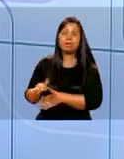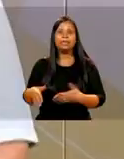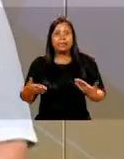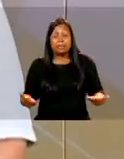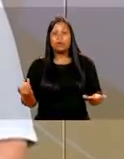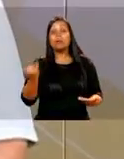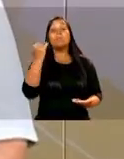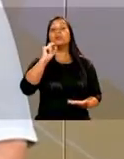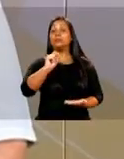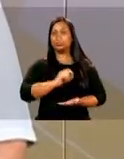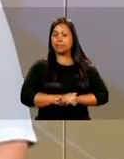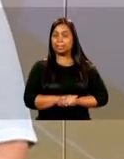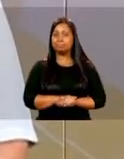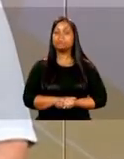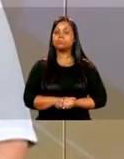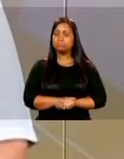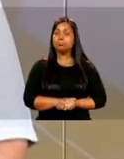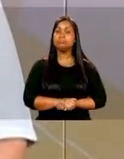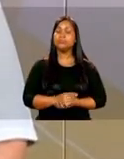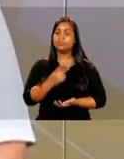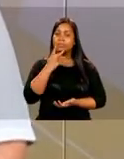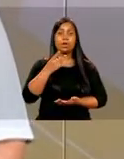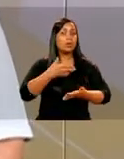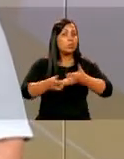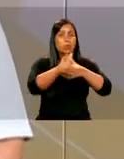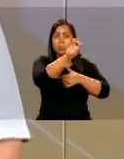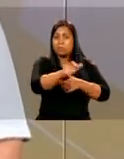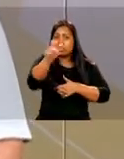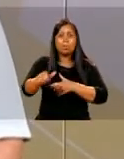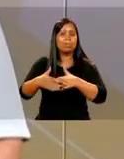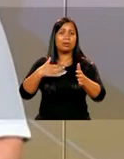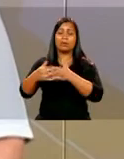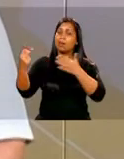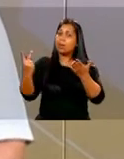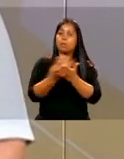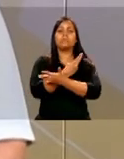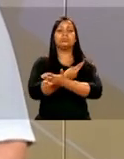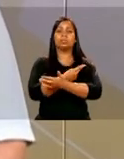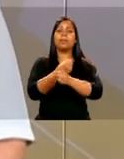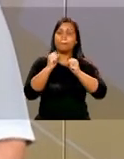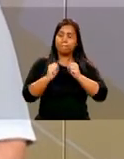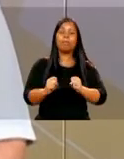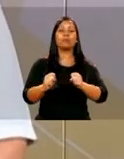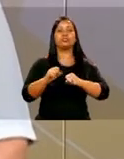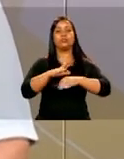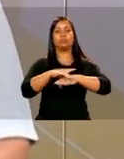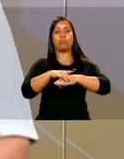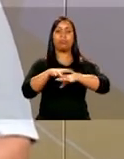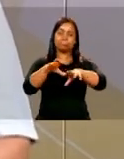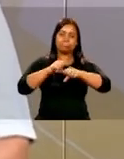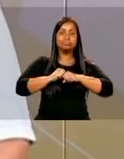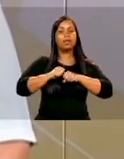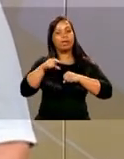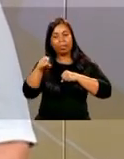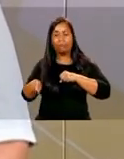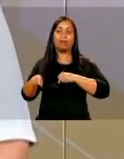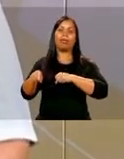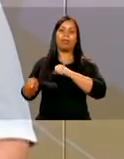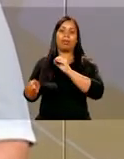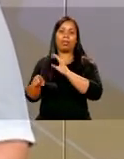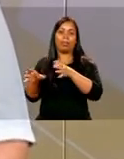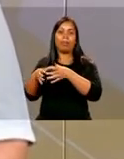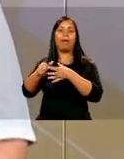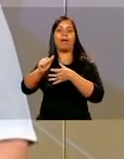eu acho importante reafirmar que qualquer um pode vir a ser paciente da ACD, né? E enquanto a gente tem um